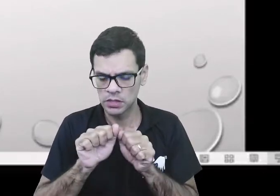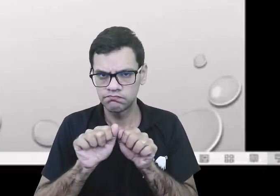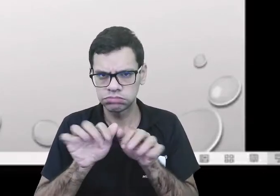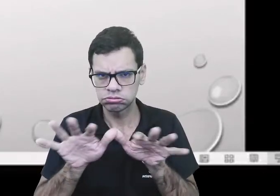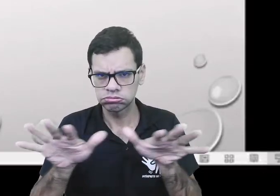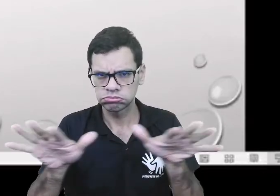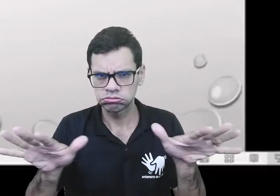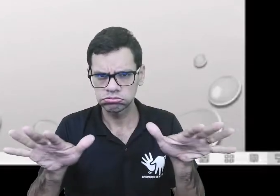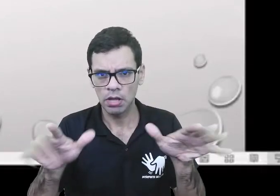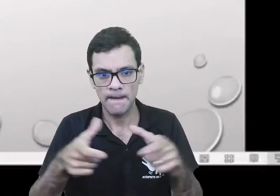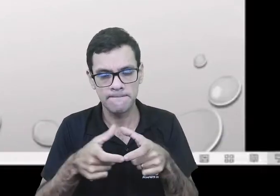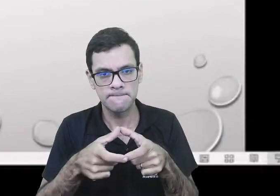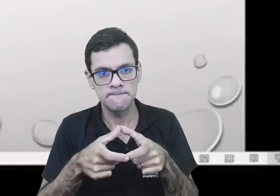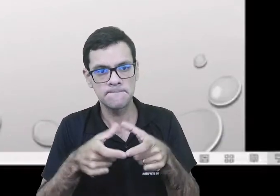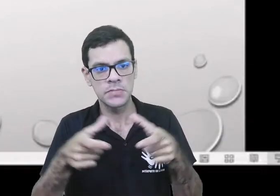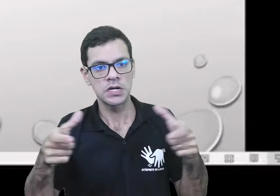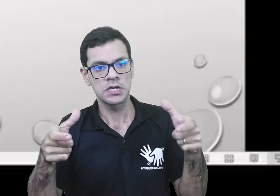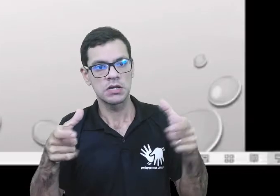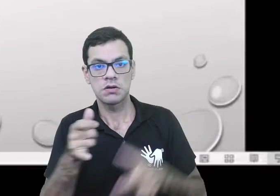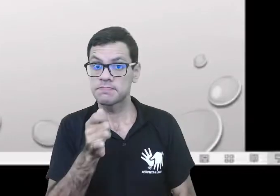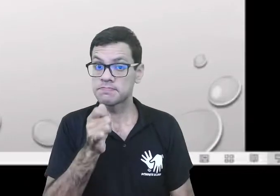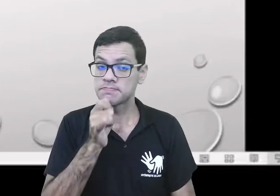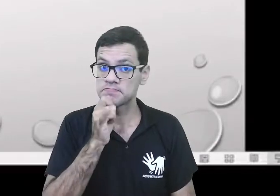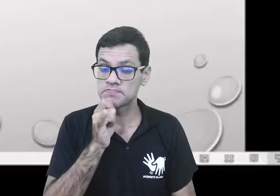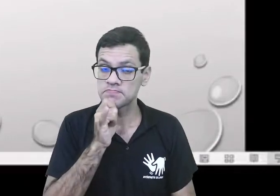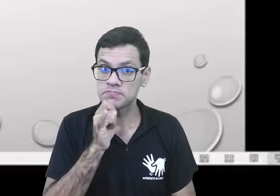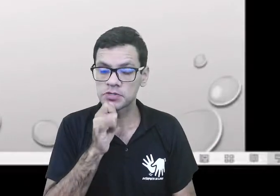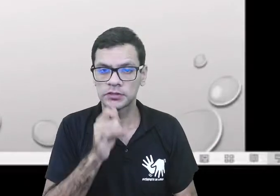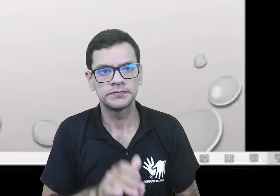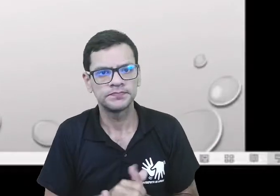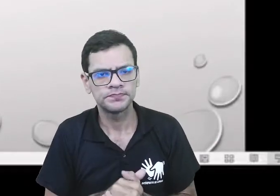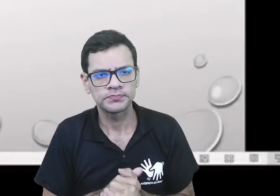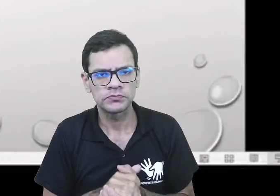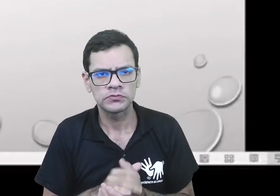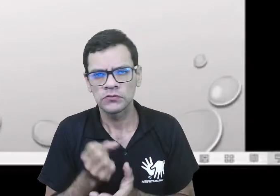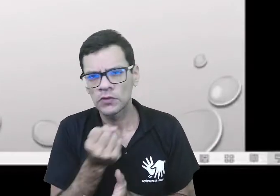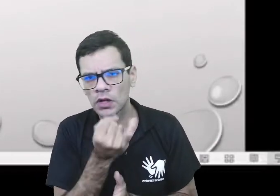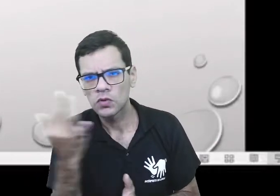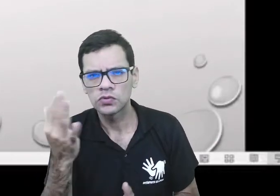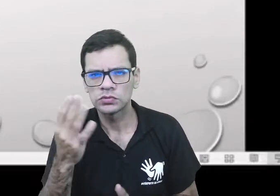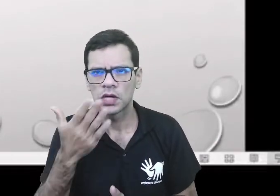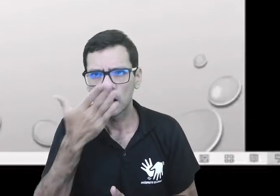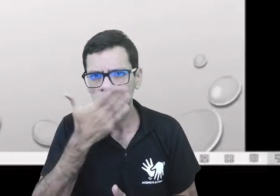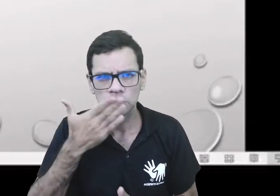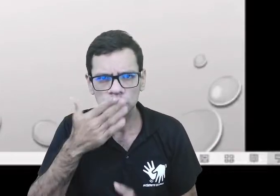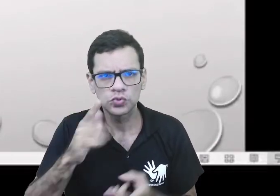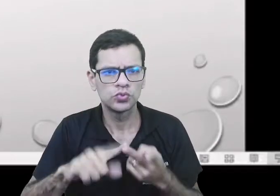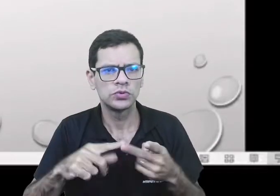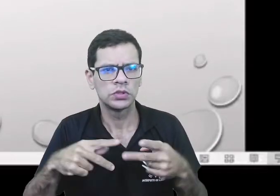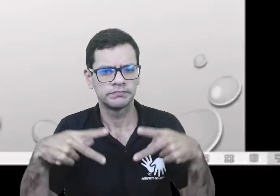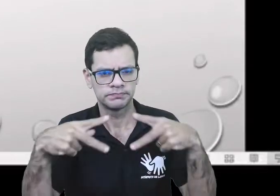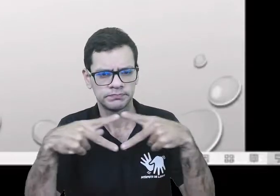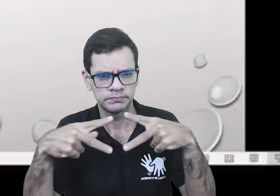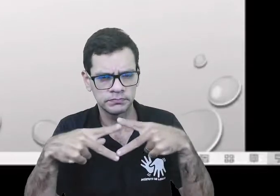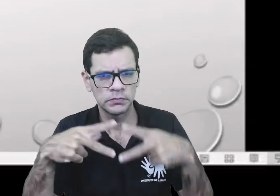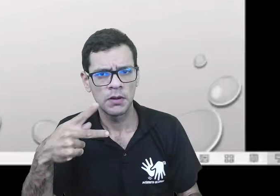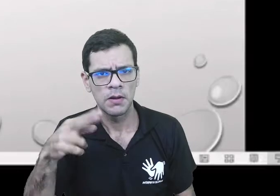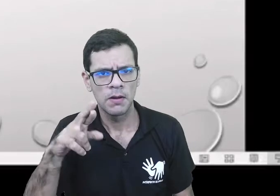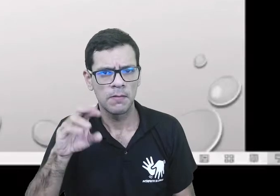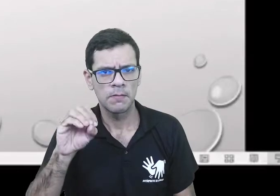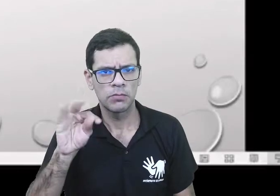ser maiores, por exemplo, alguns polissacarídeos, proteínas, aí a gente tem